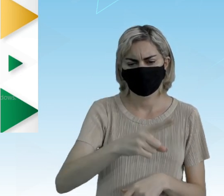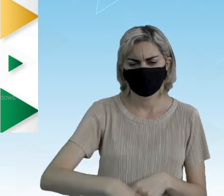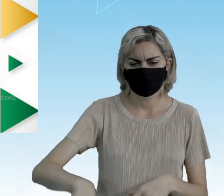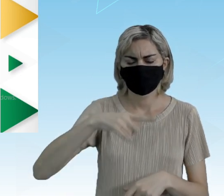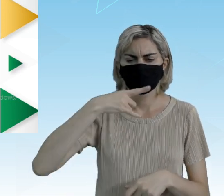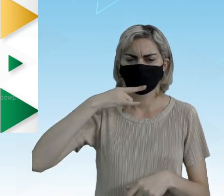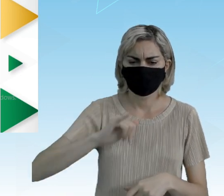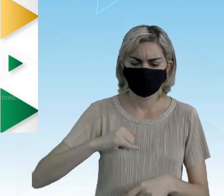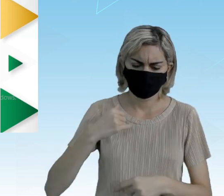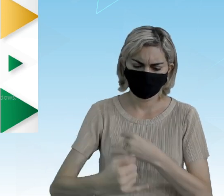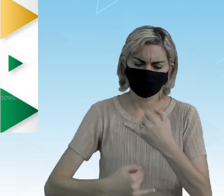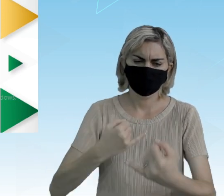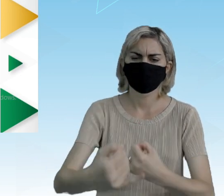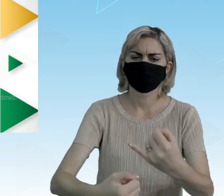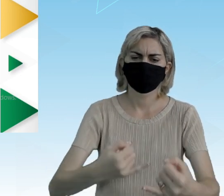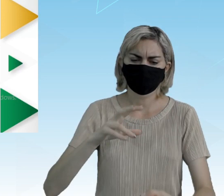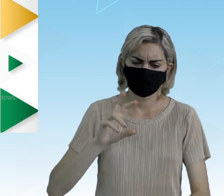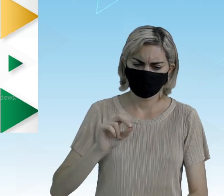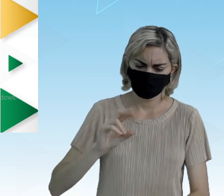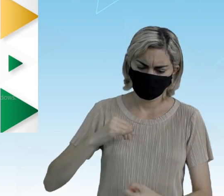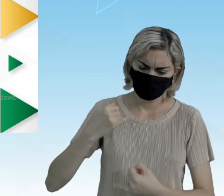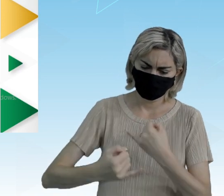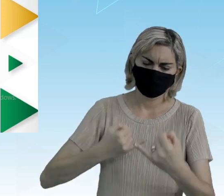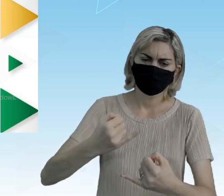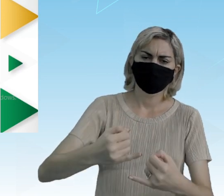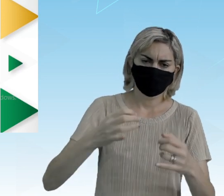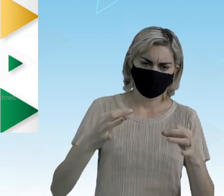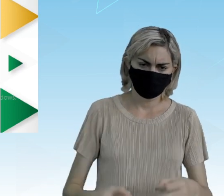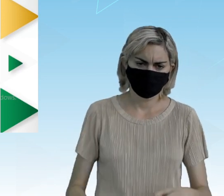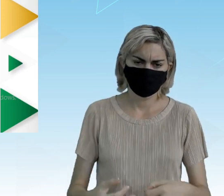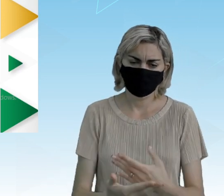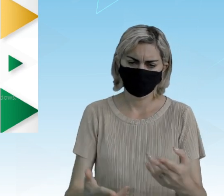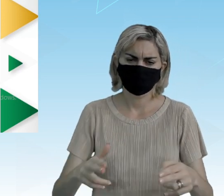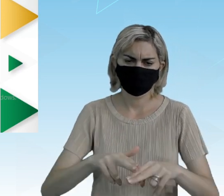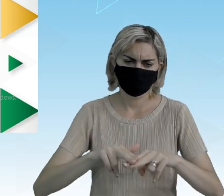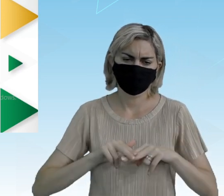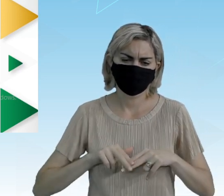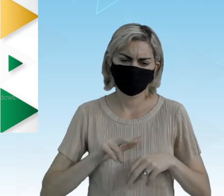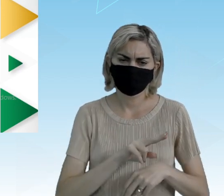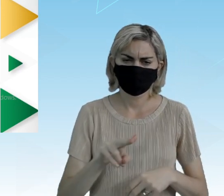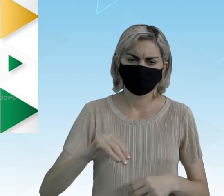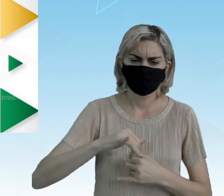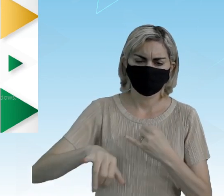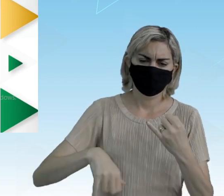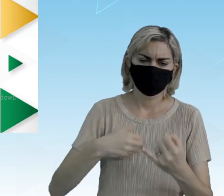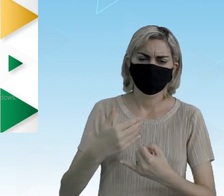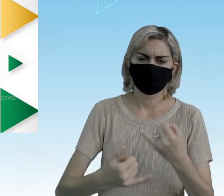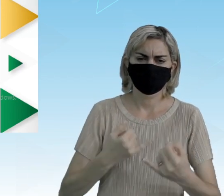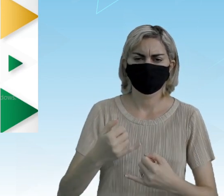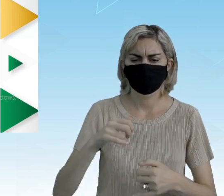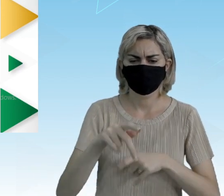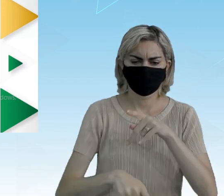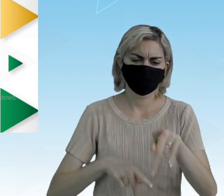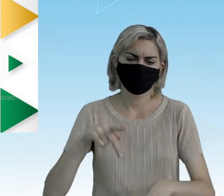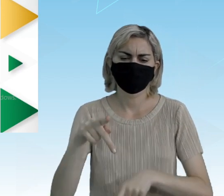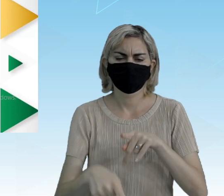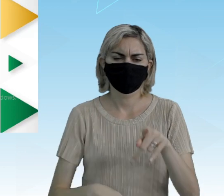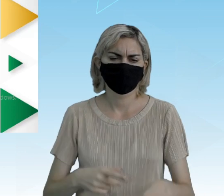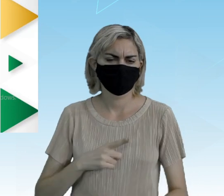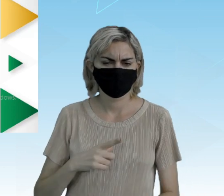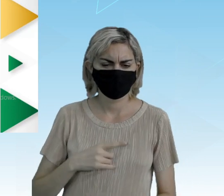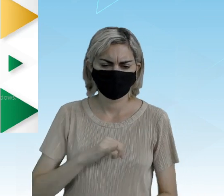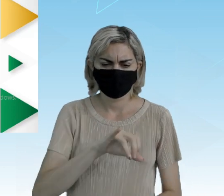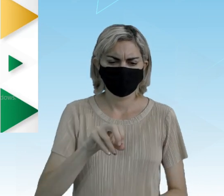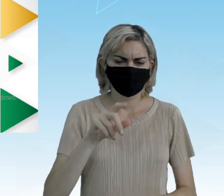pais brincaram, que nossos avós brincaram, tá certo? Por isso ele é chamado de jogo popular. Temos o